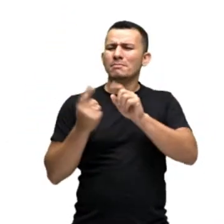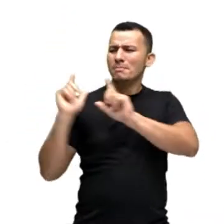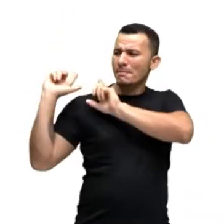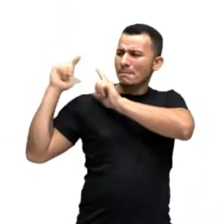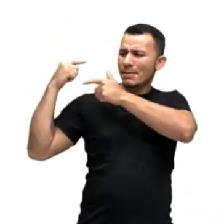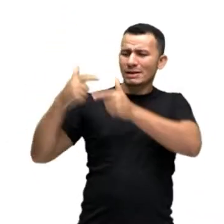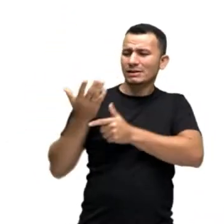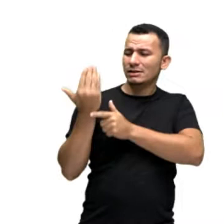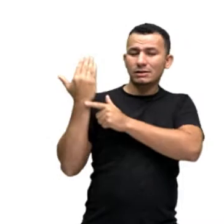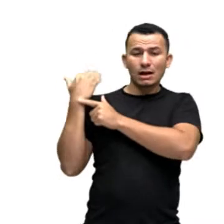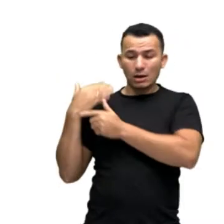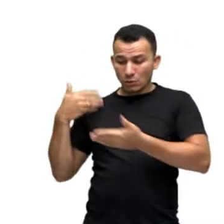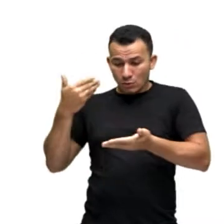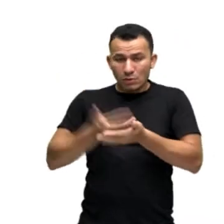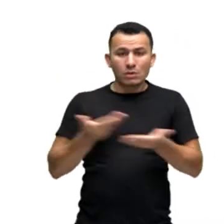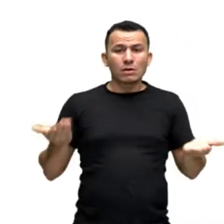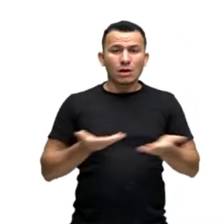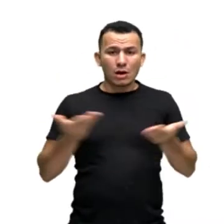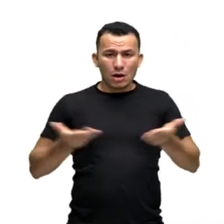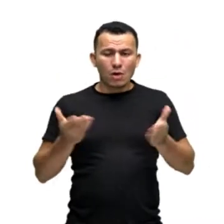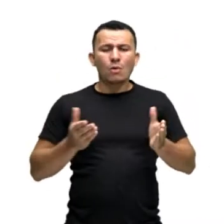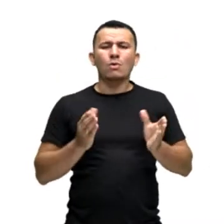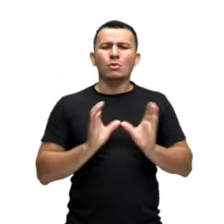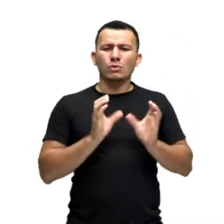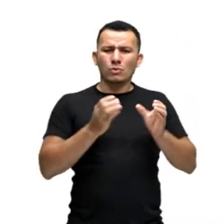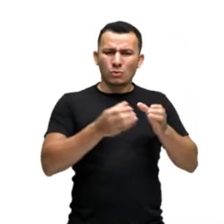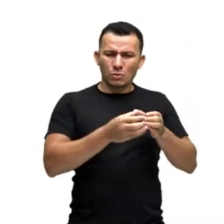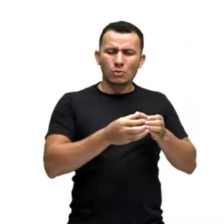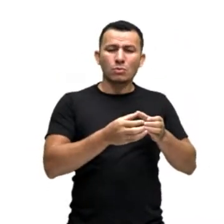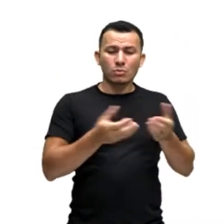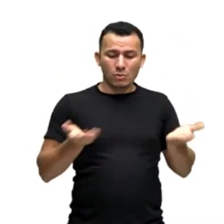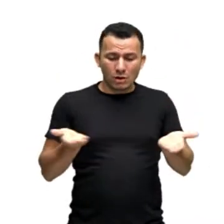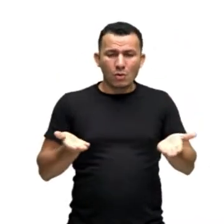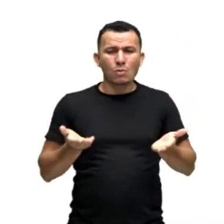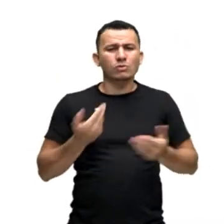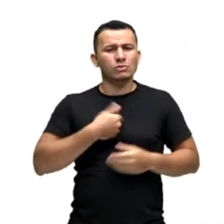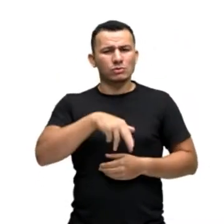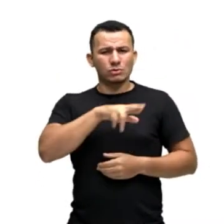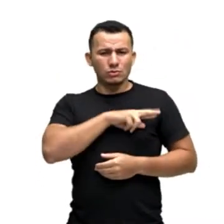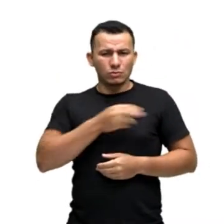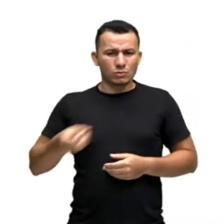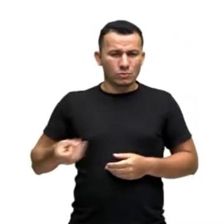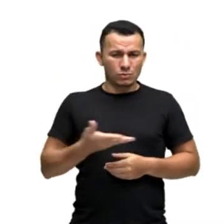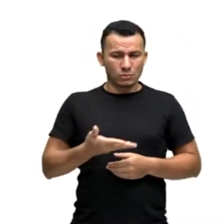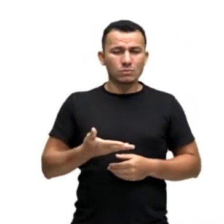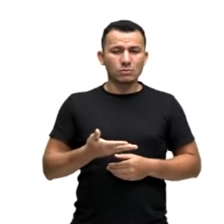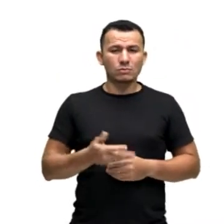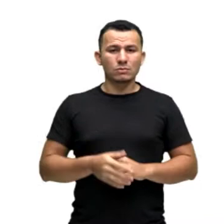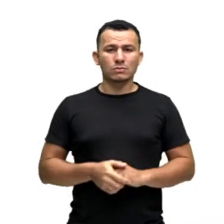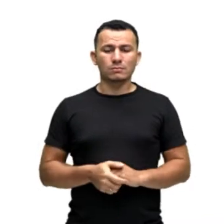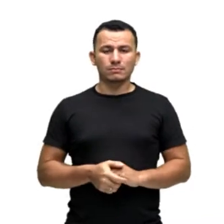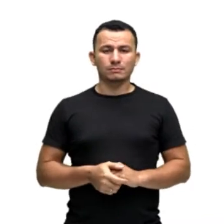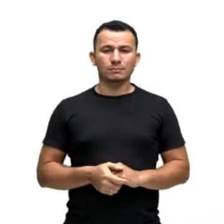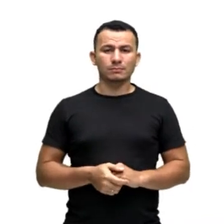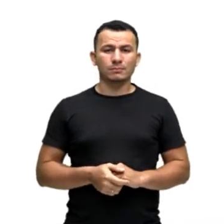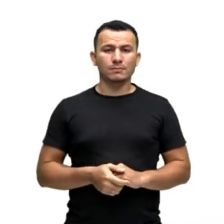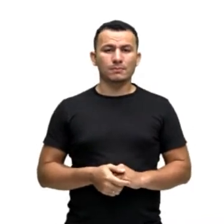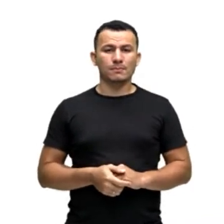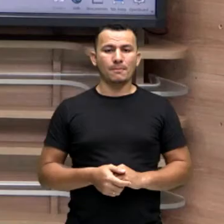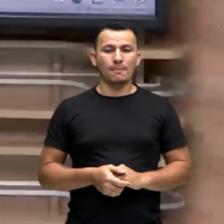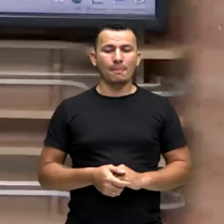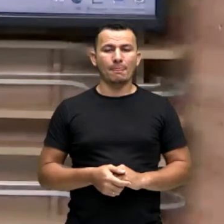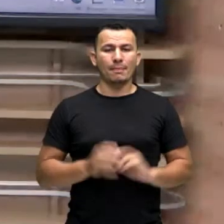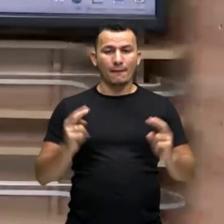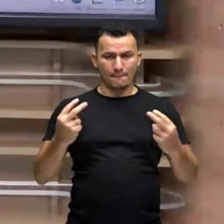até os princípios dogmáticos das religiões modernas e aqui a gente vai parar para pensar aqui